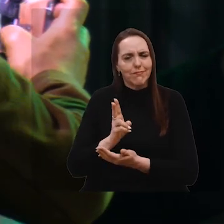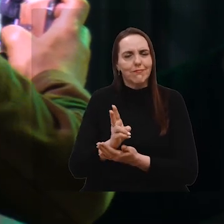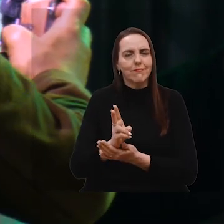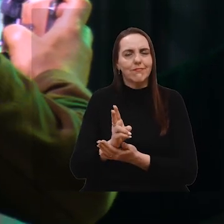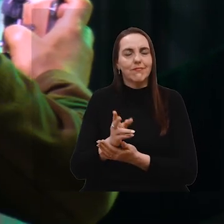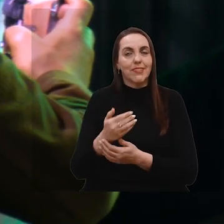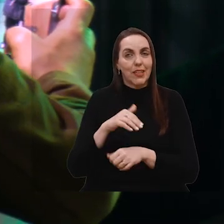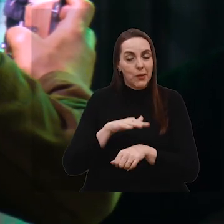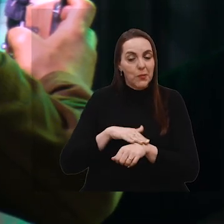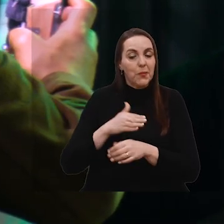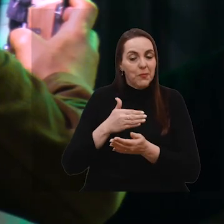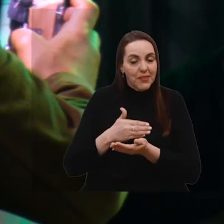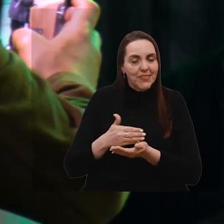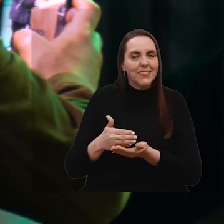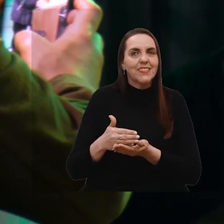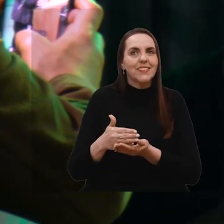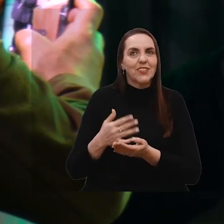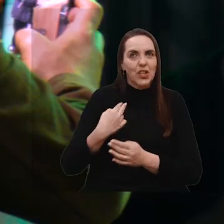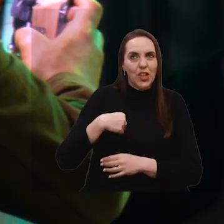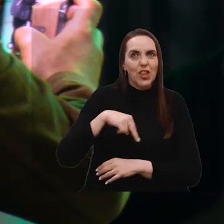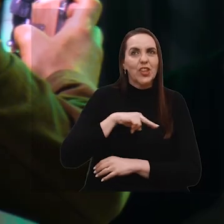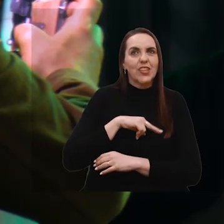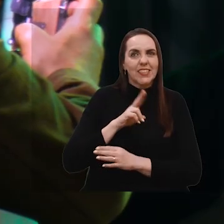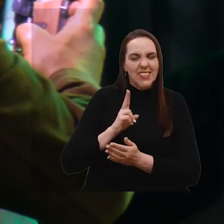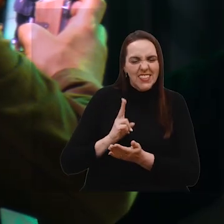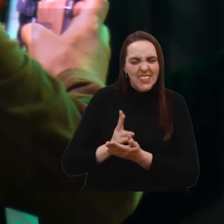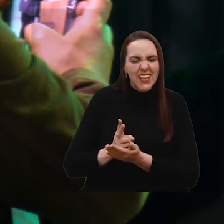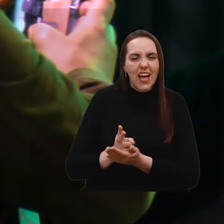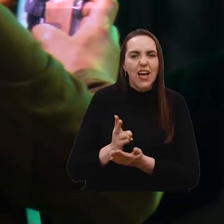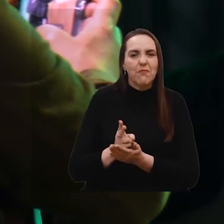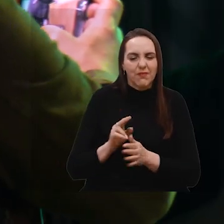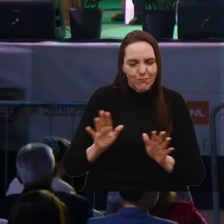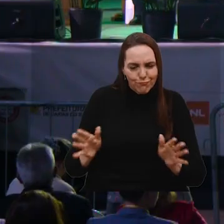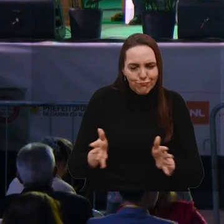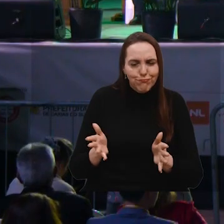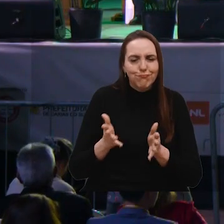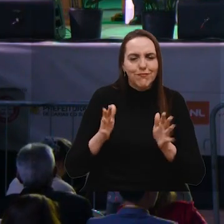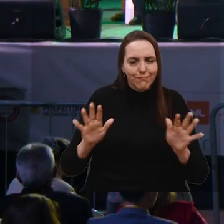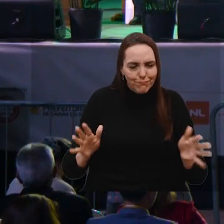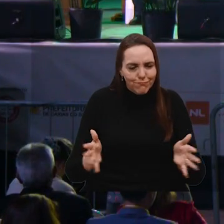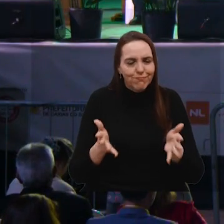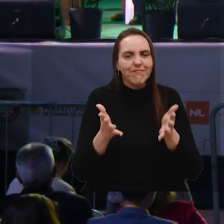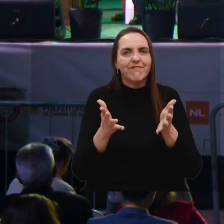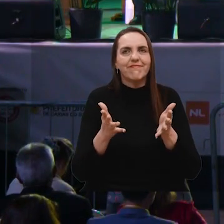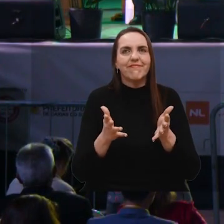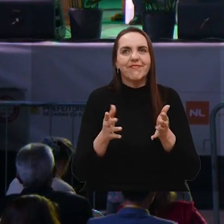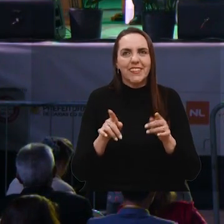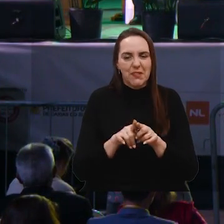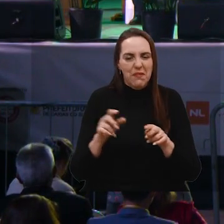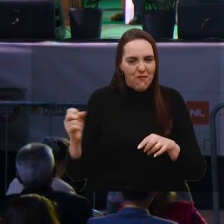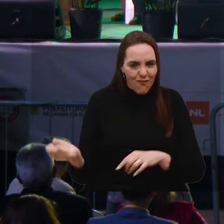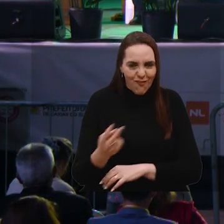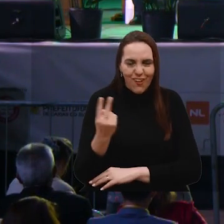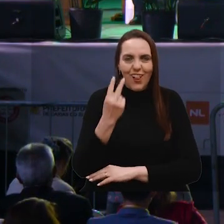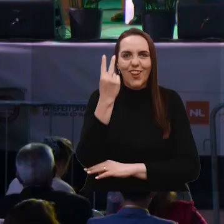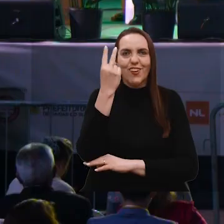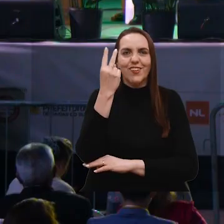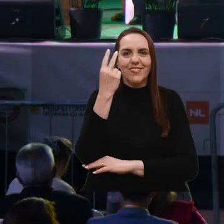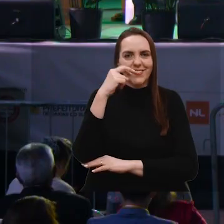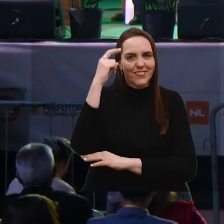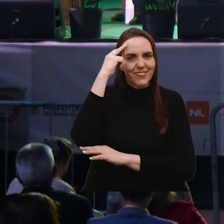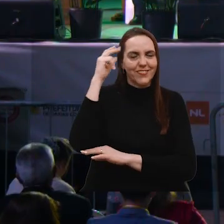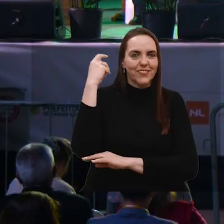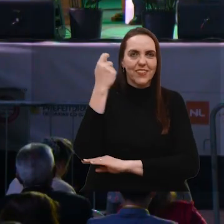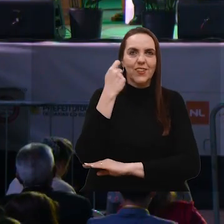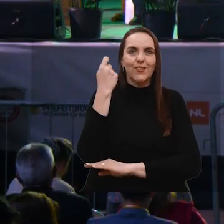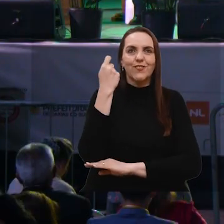E desde então, a gente sempre sempre incentivando,